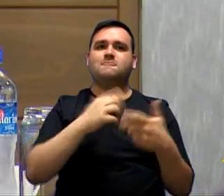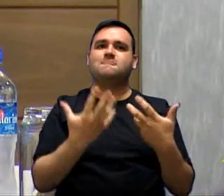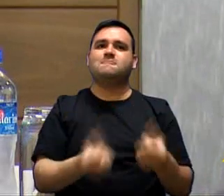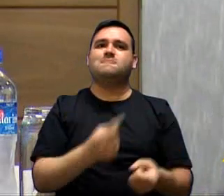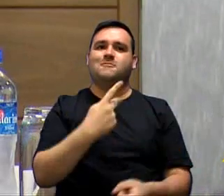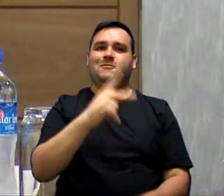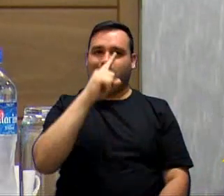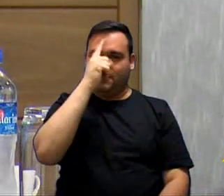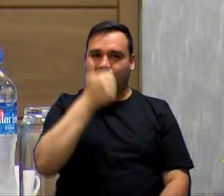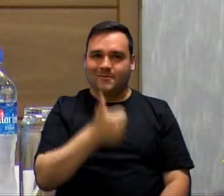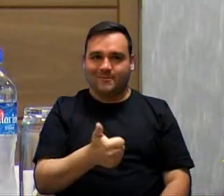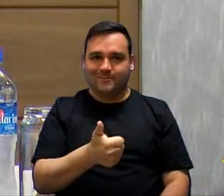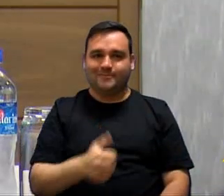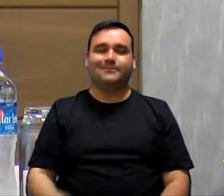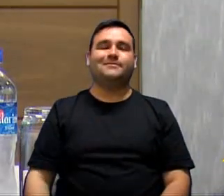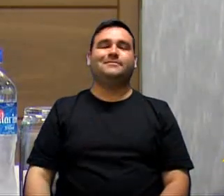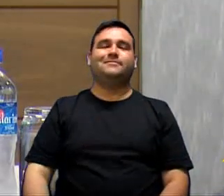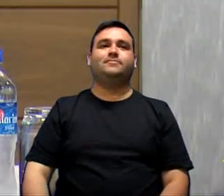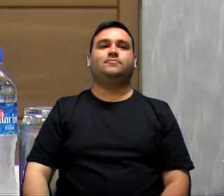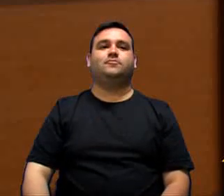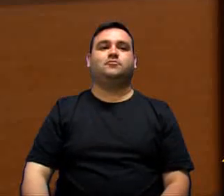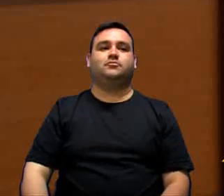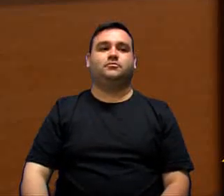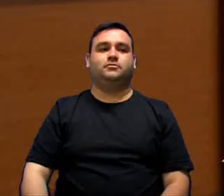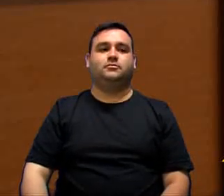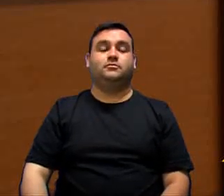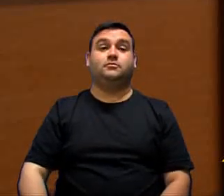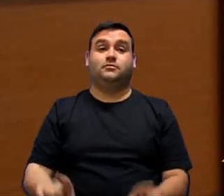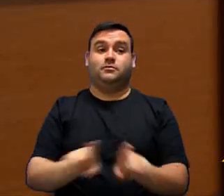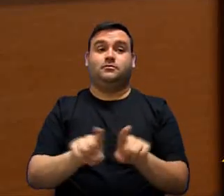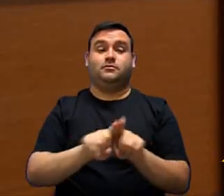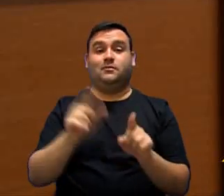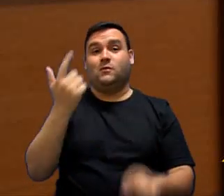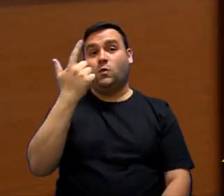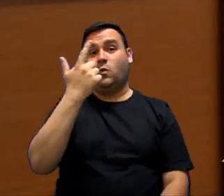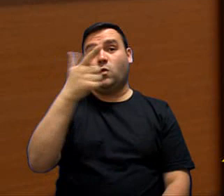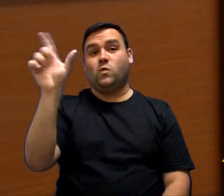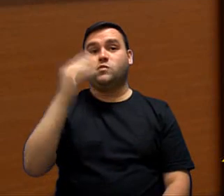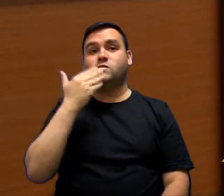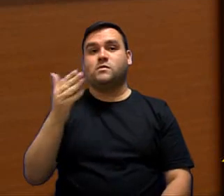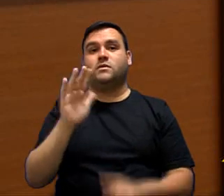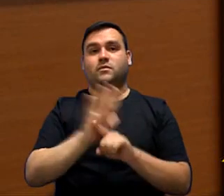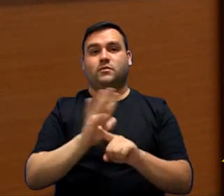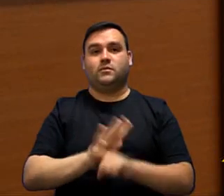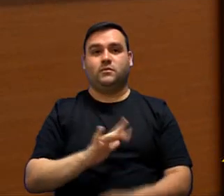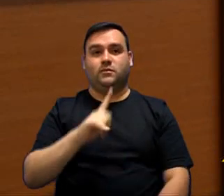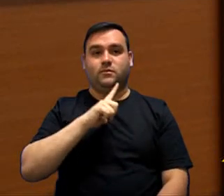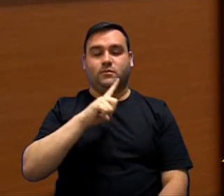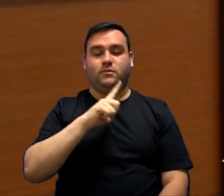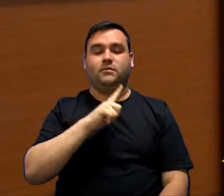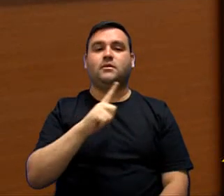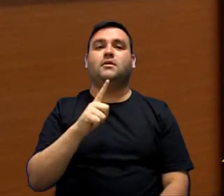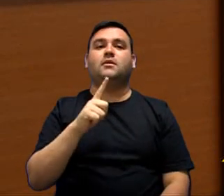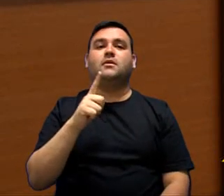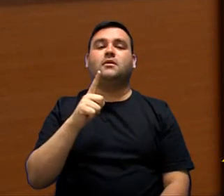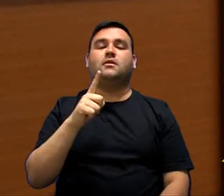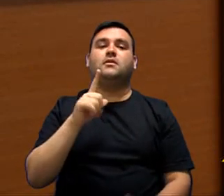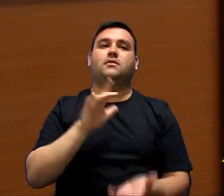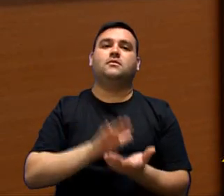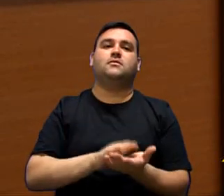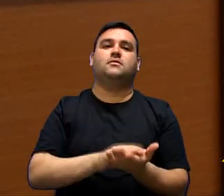aceita da senhora, tá bom? Perfeito. Eu tenho um outro requerimento, excelência. Votos